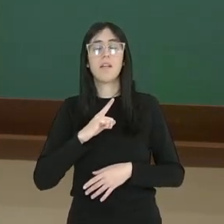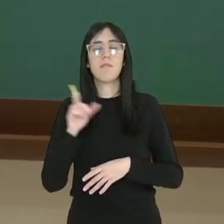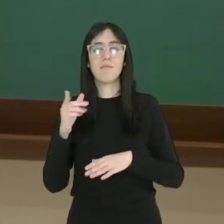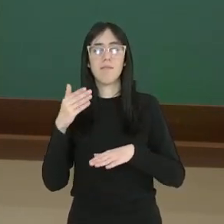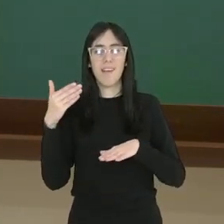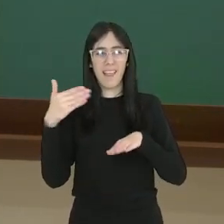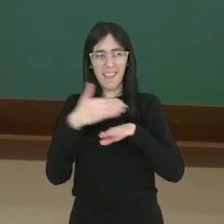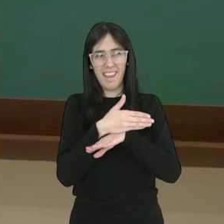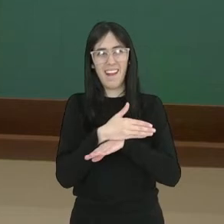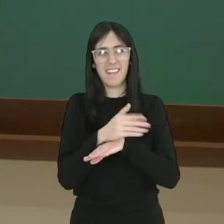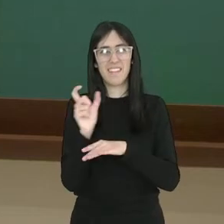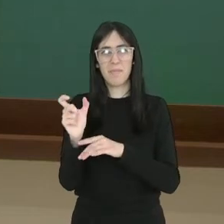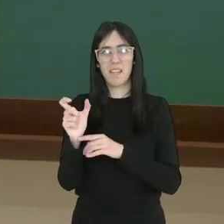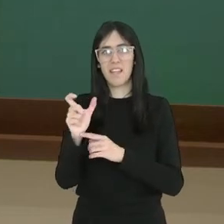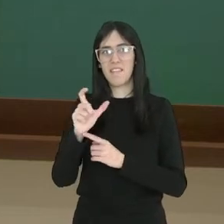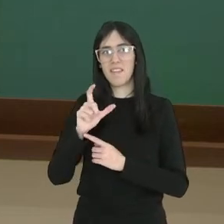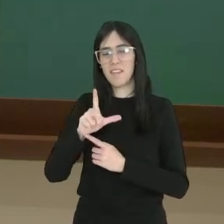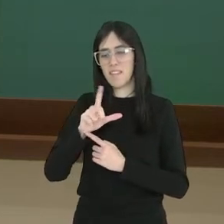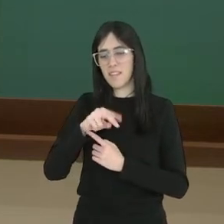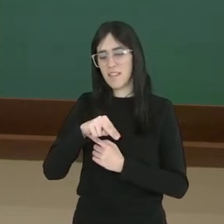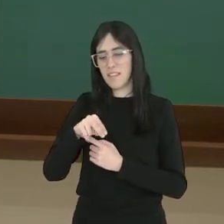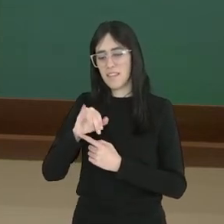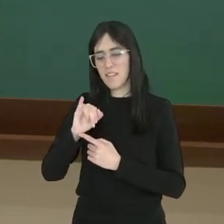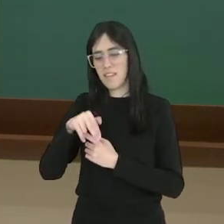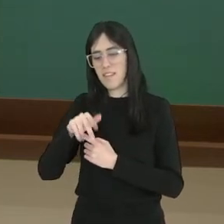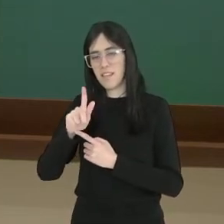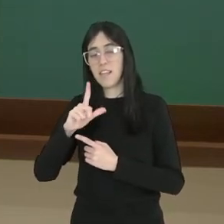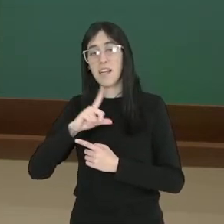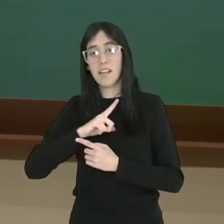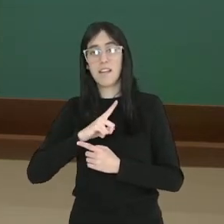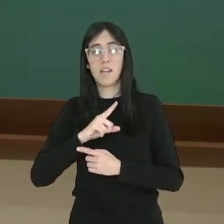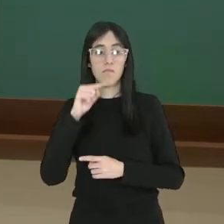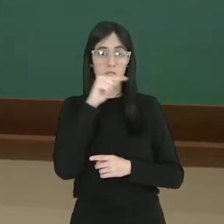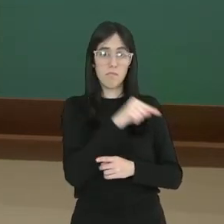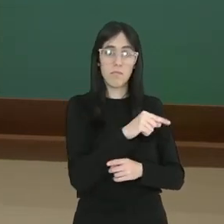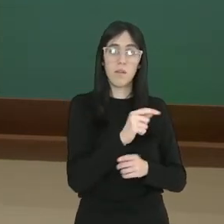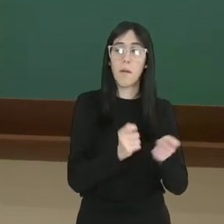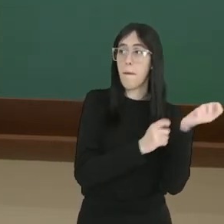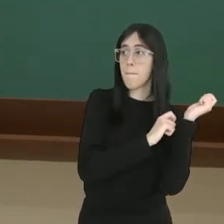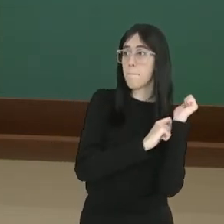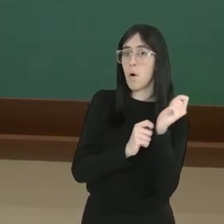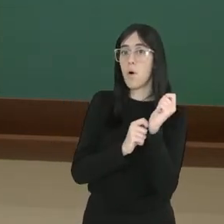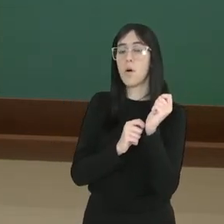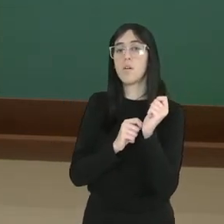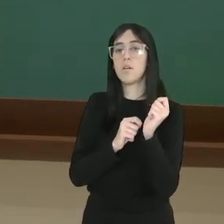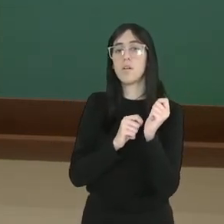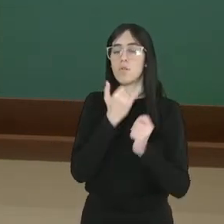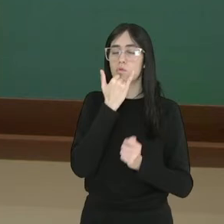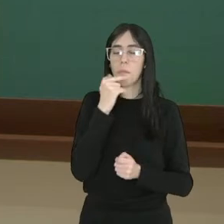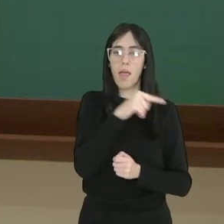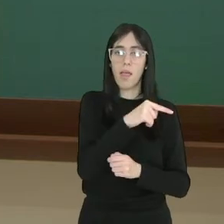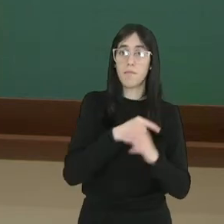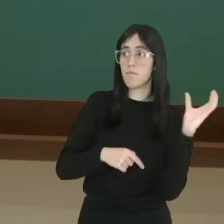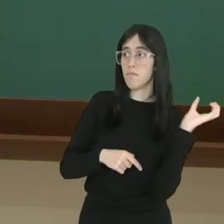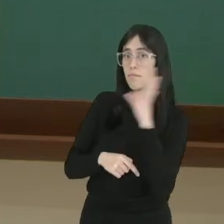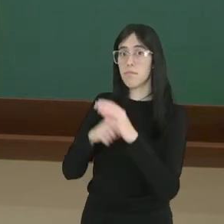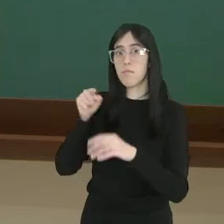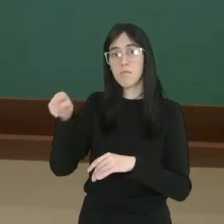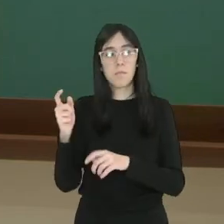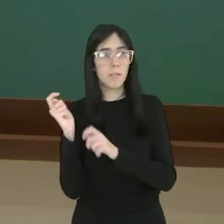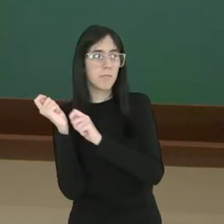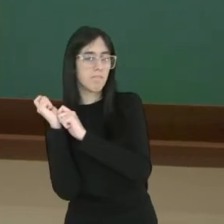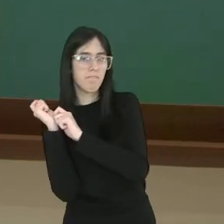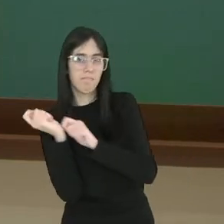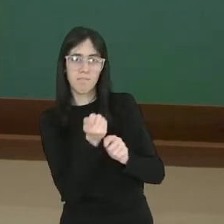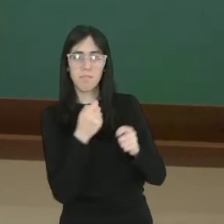2 partes. Uma parte que a tua equipe vai atacar e a outra parte que a tua equipe vai defender. Então eu só termino uma dessas 9